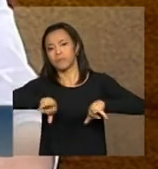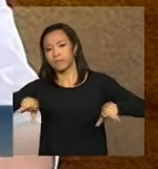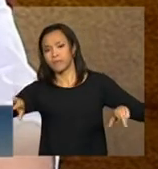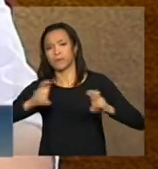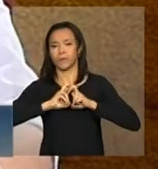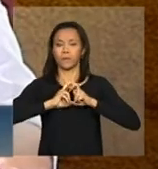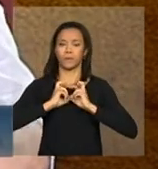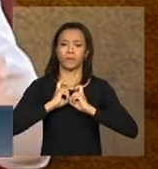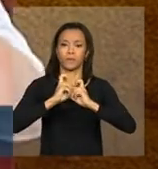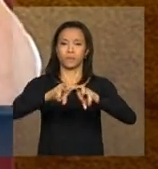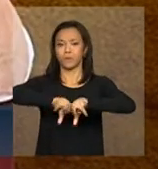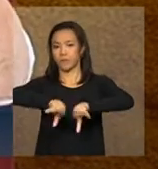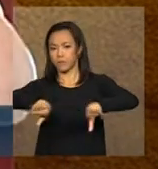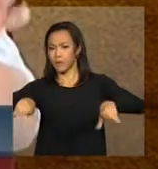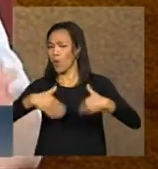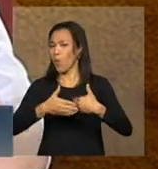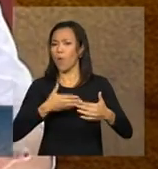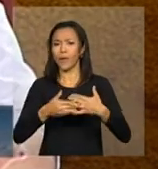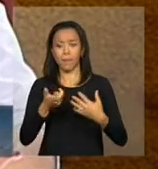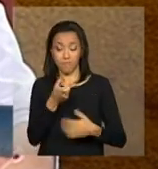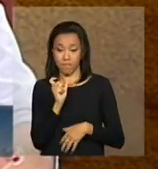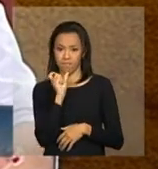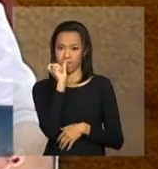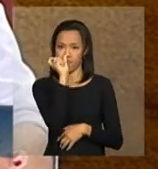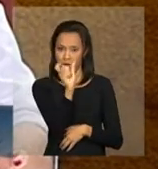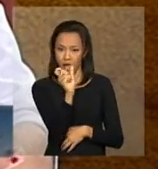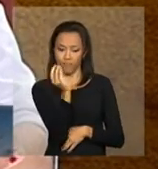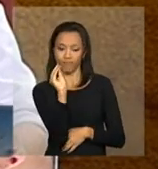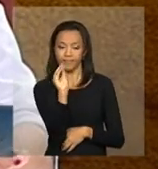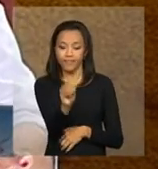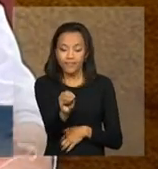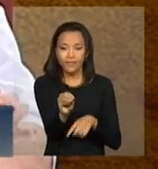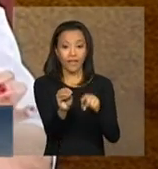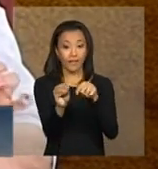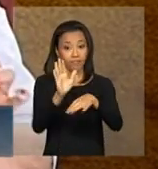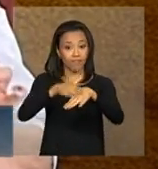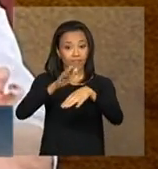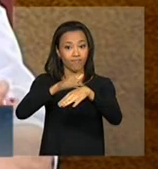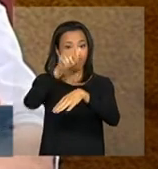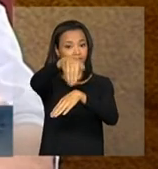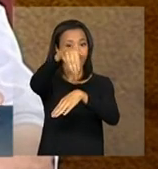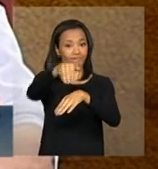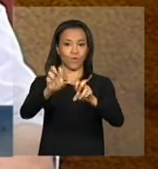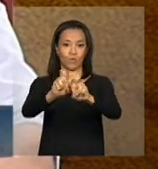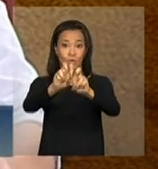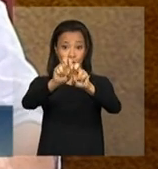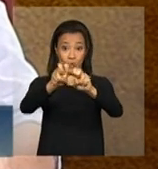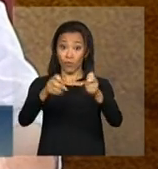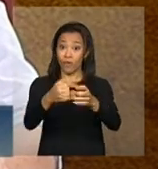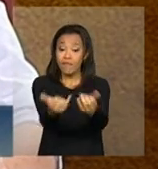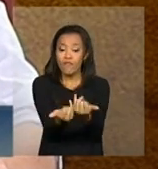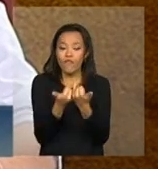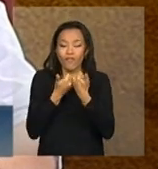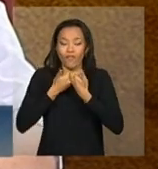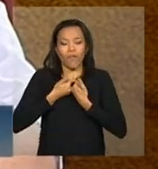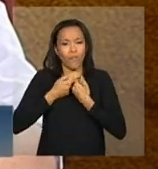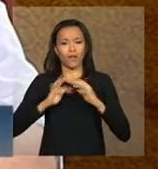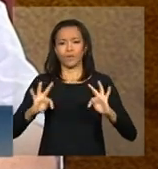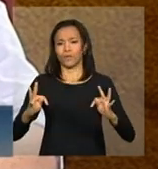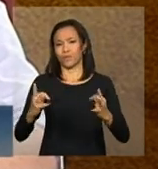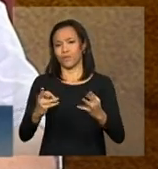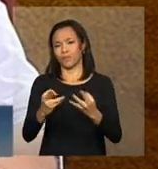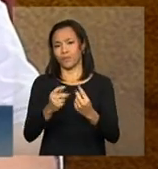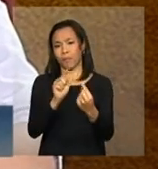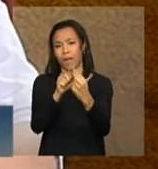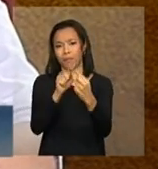ferrovia, o que você quiser, e através dessa palavra o sistema vai trazer todas as informações